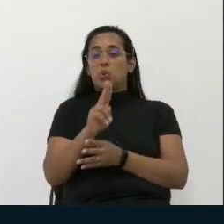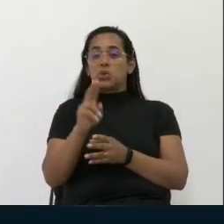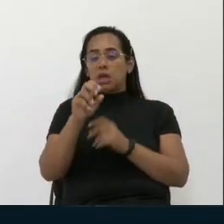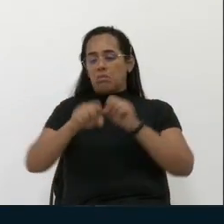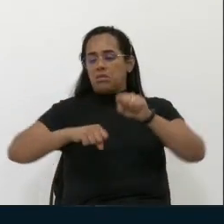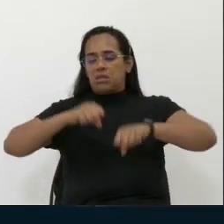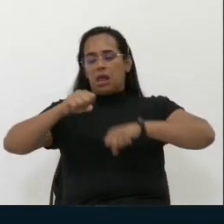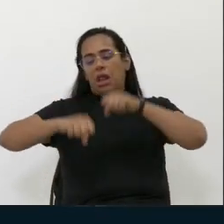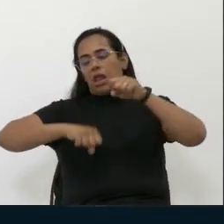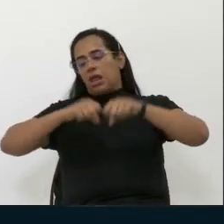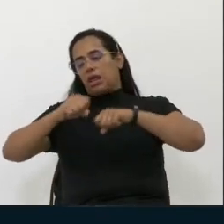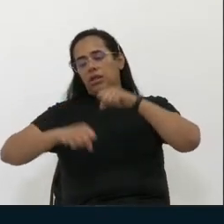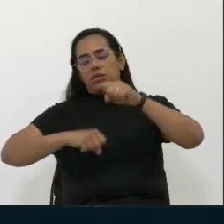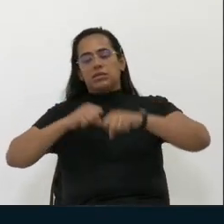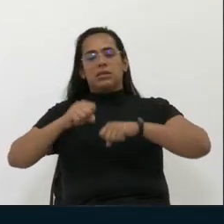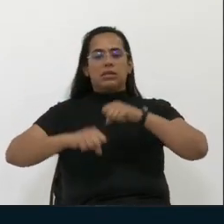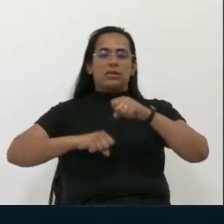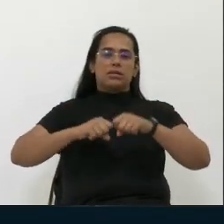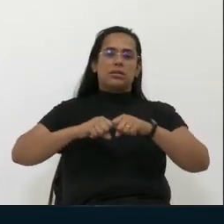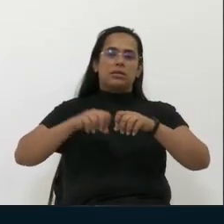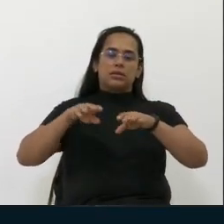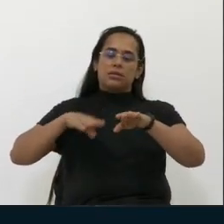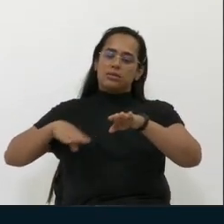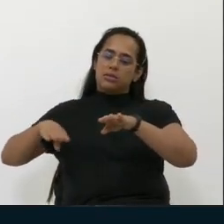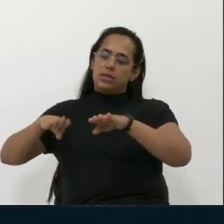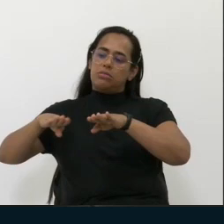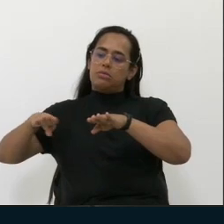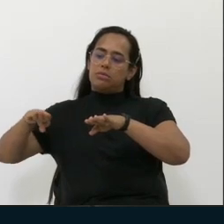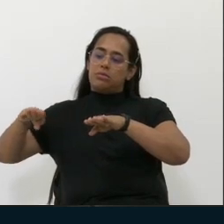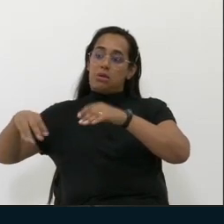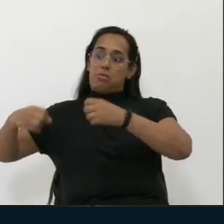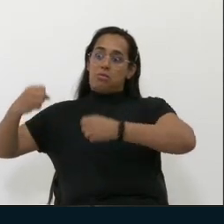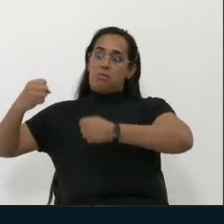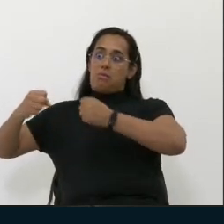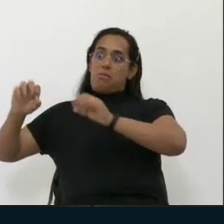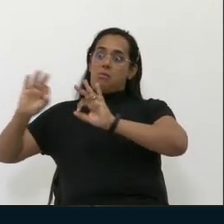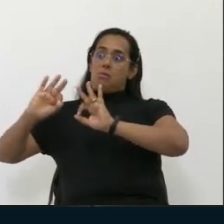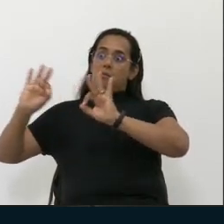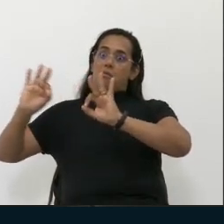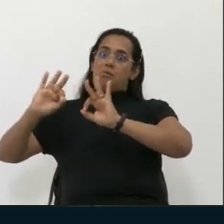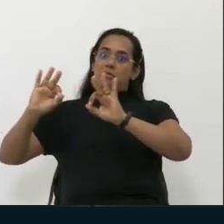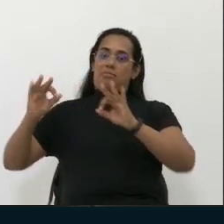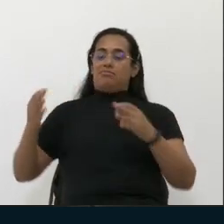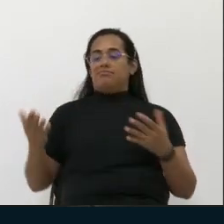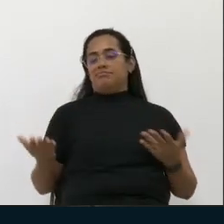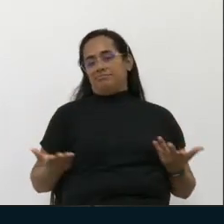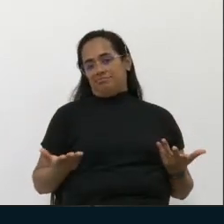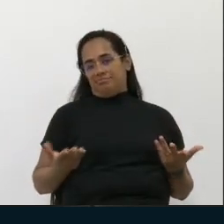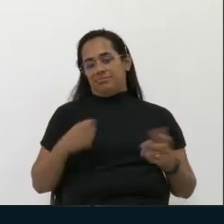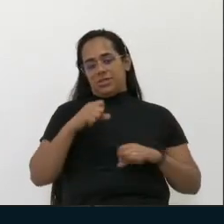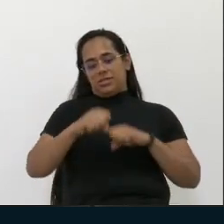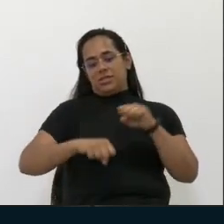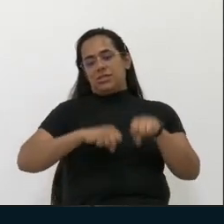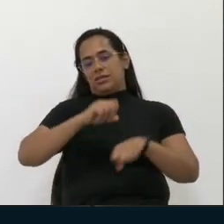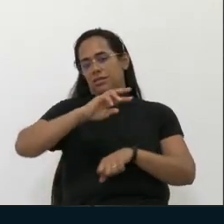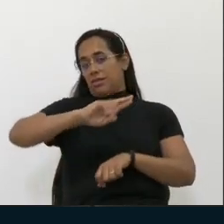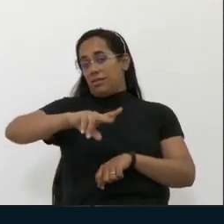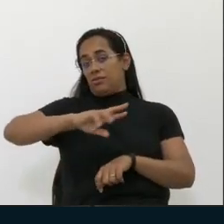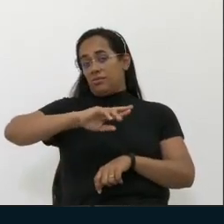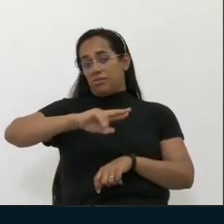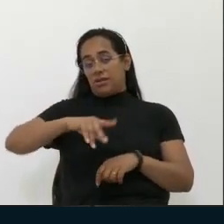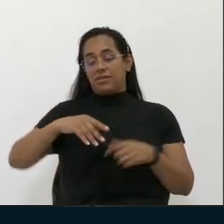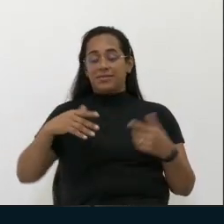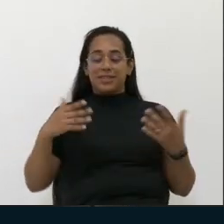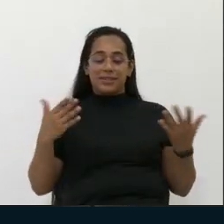aqui no estacionamento é um carro grande que está lá no estacionamento, não é uma bicicleta. Então, tem que parar